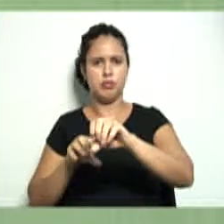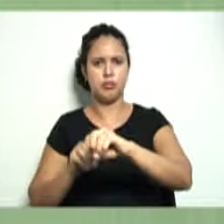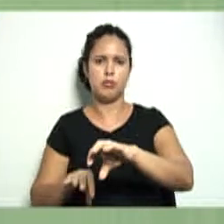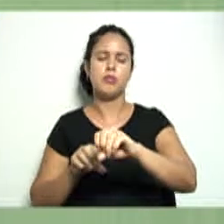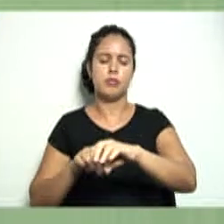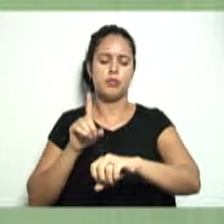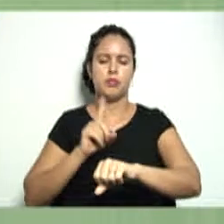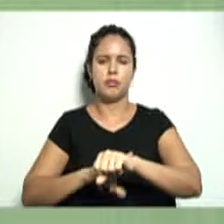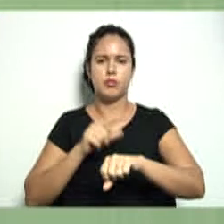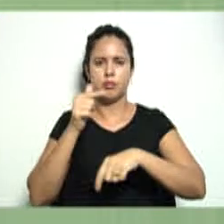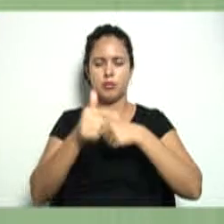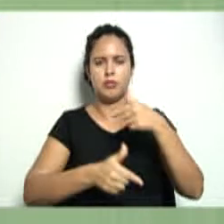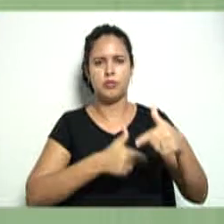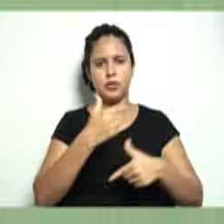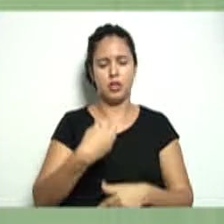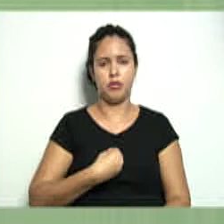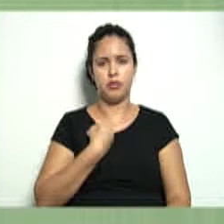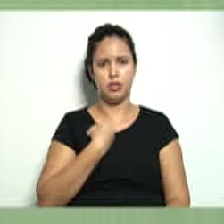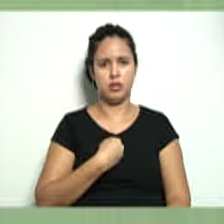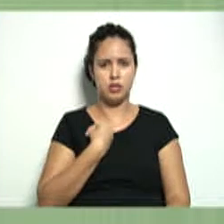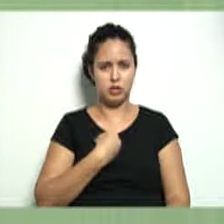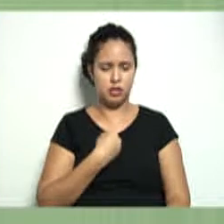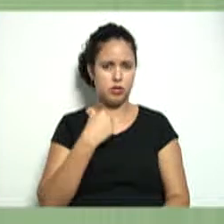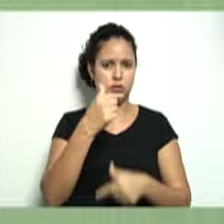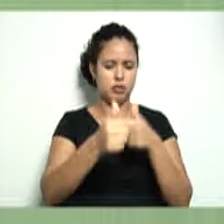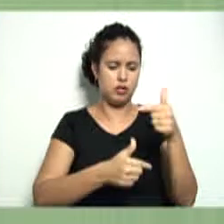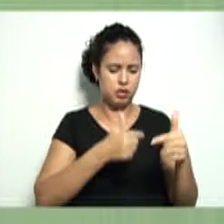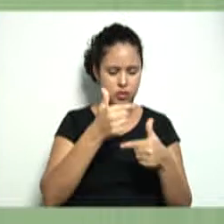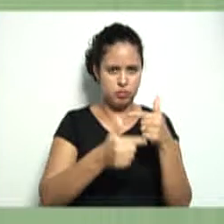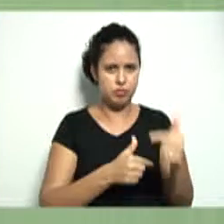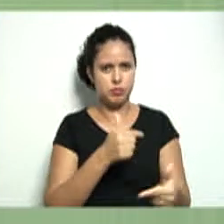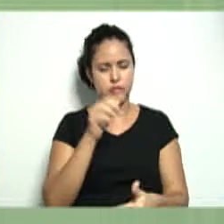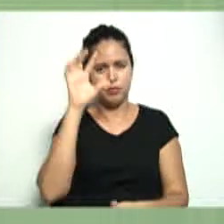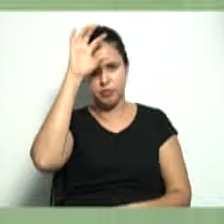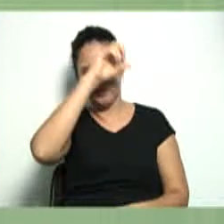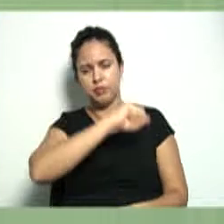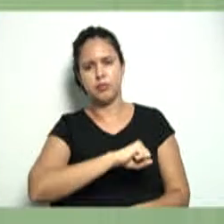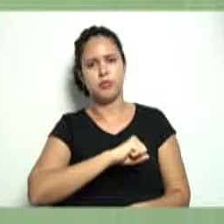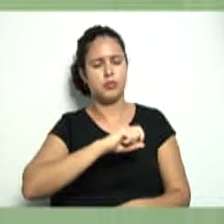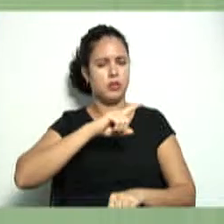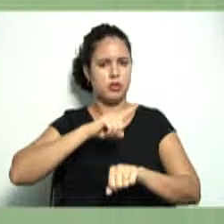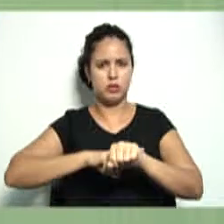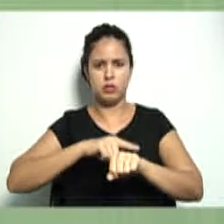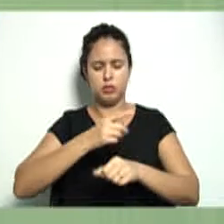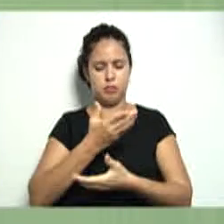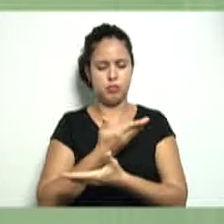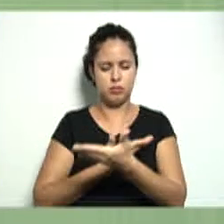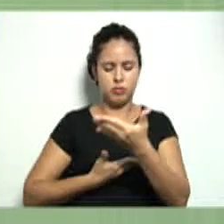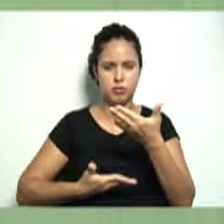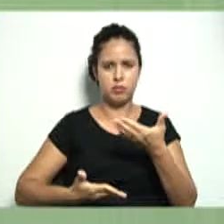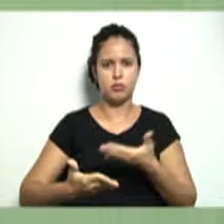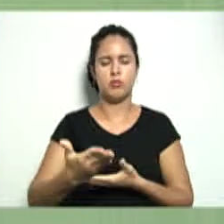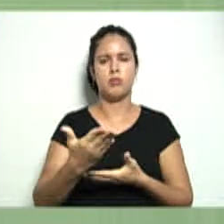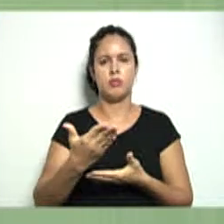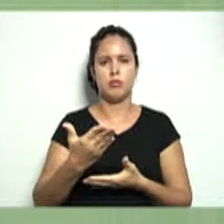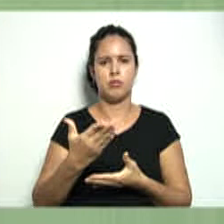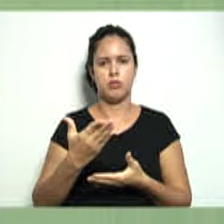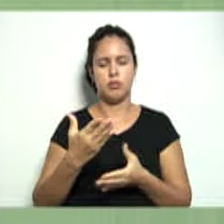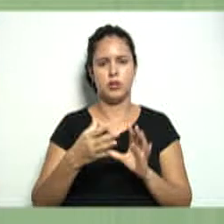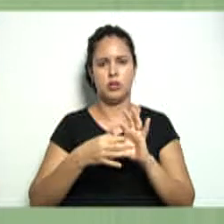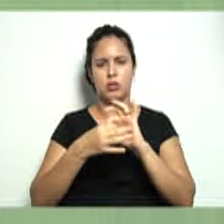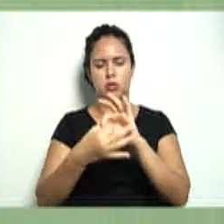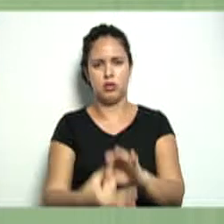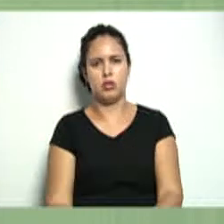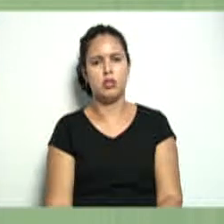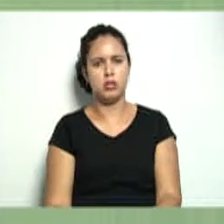Lembra lá que a vida, o trabalho e a aprendizagem aconteciam sempre no mesmo contexto.